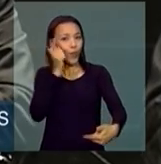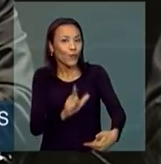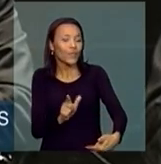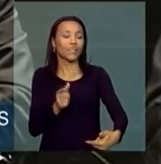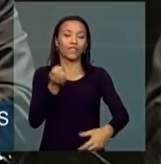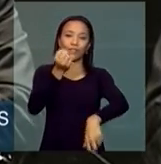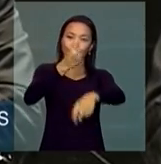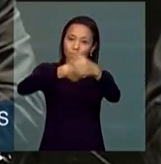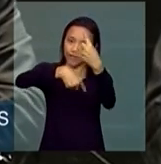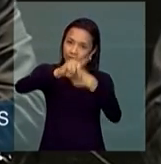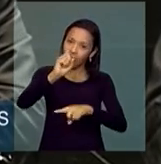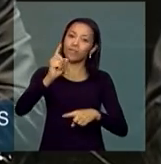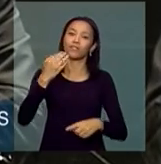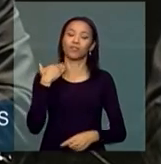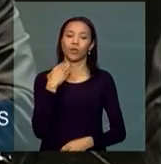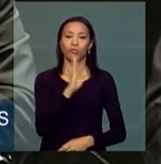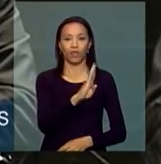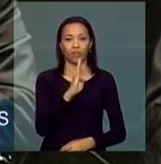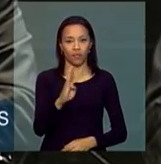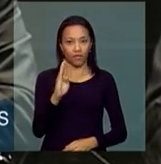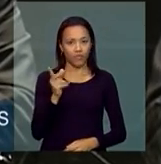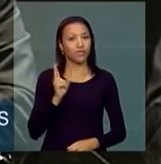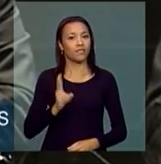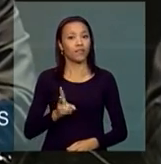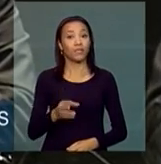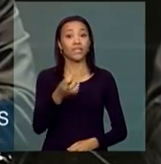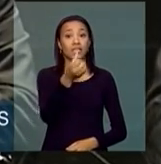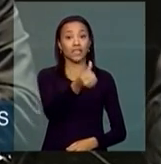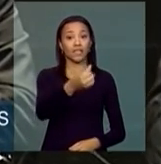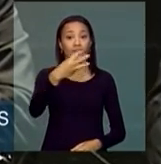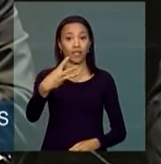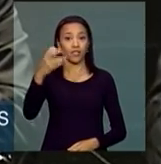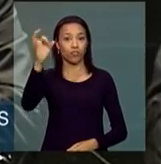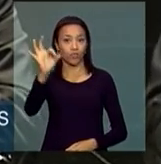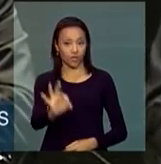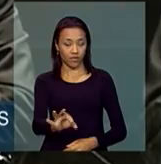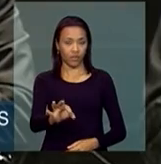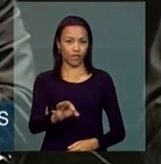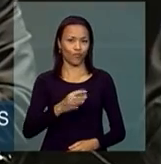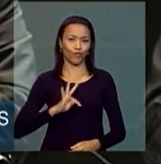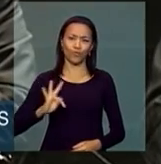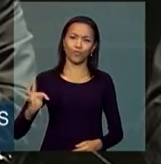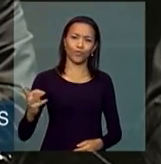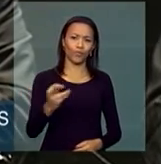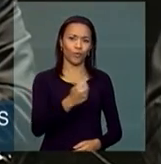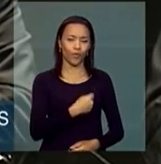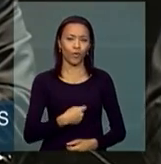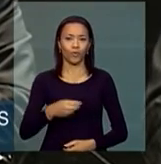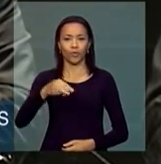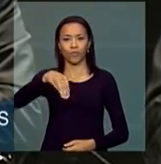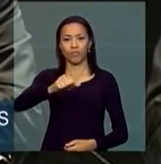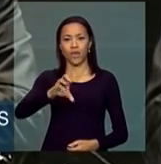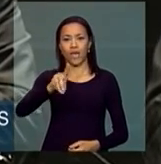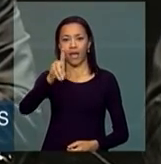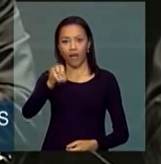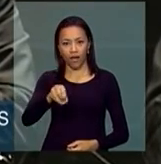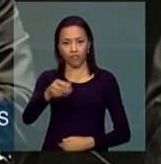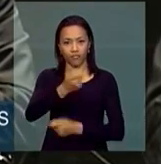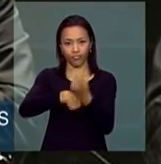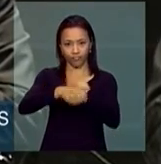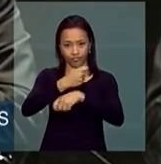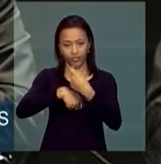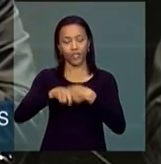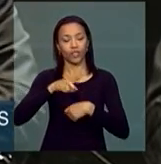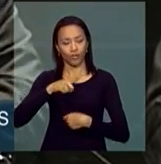sucesso que o Banco do Brasil tem, colocando 63% de todo o mercado financeiro, que é o que nós detemos